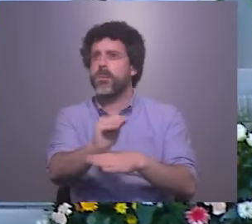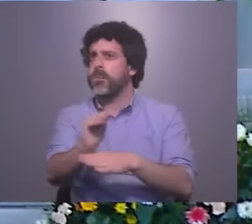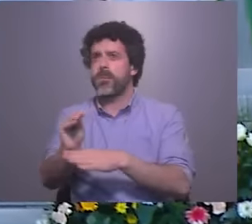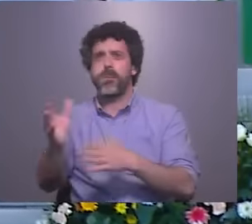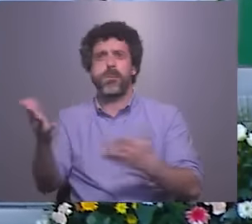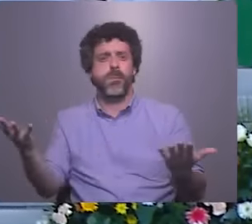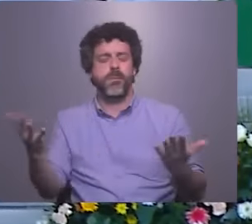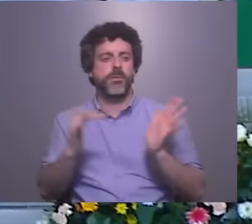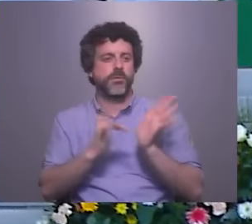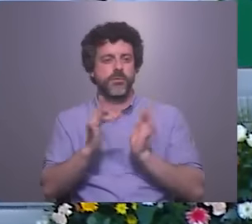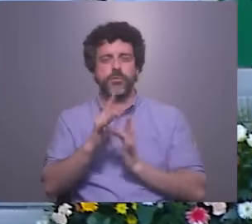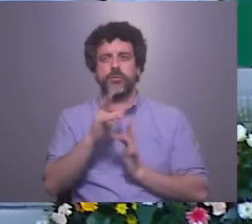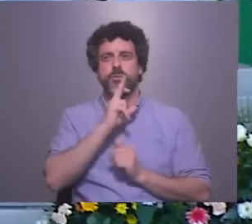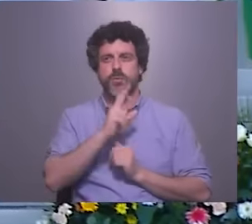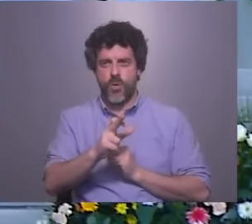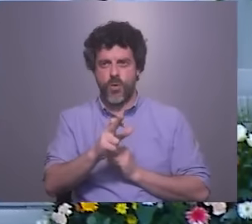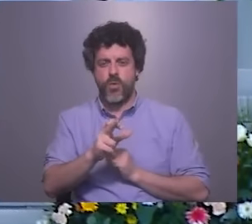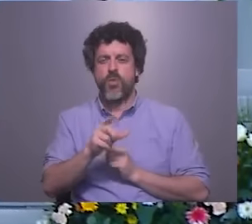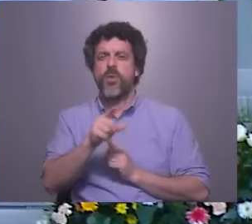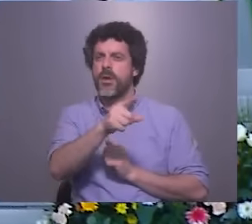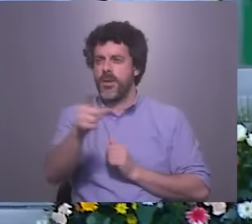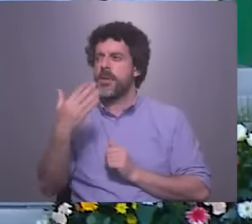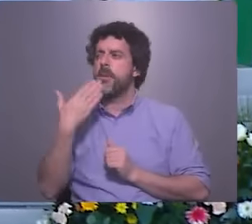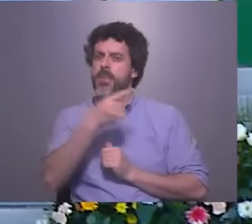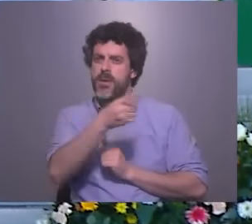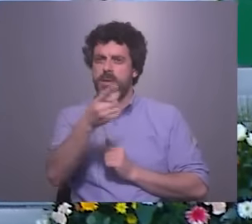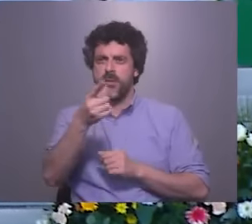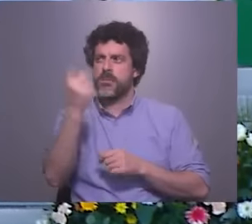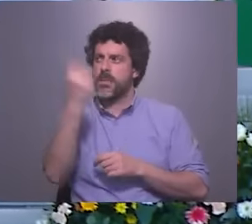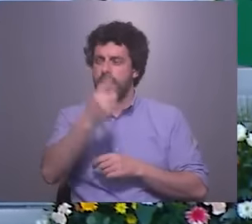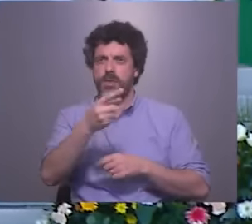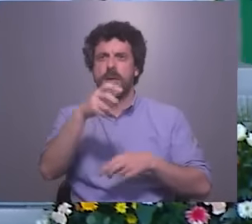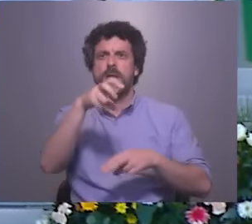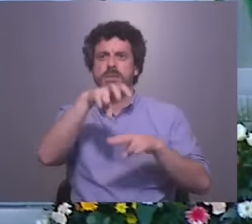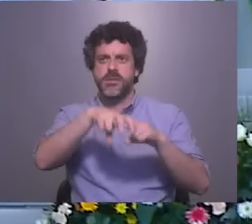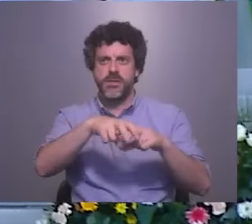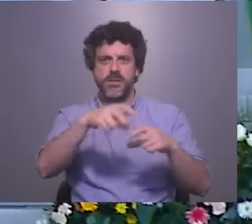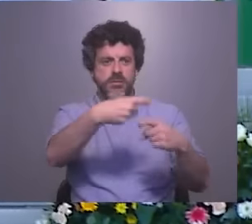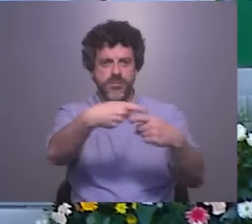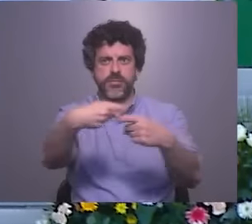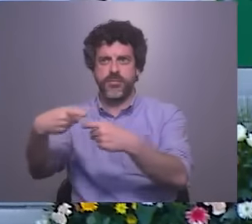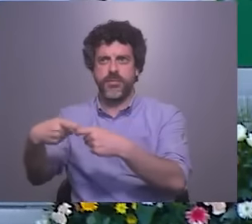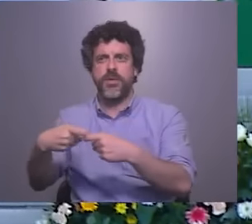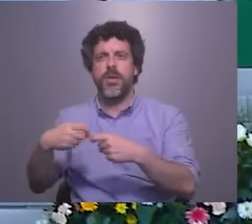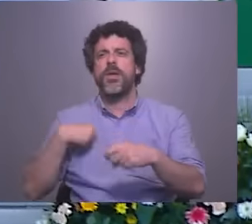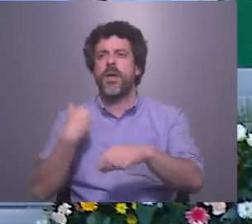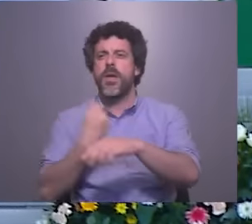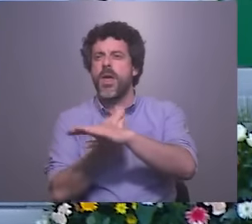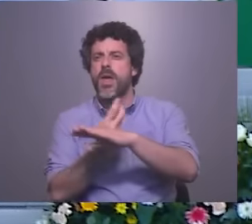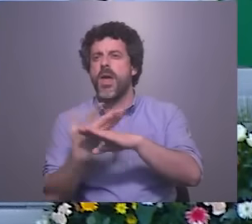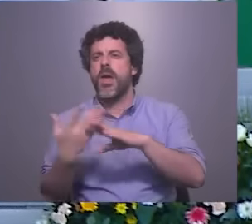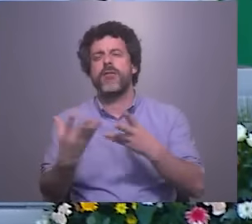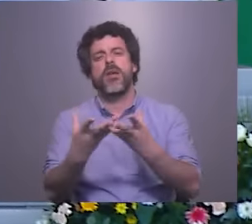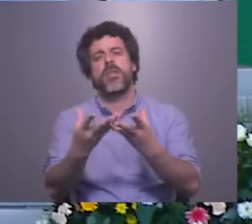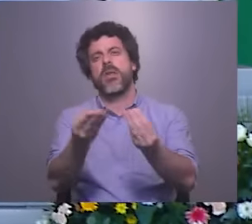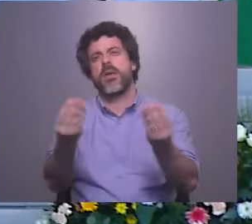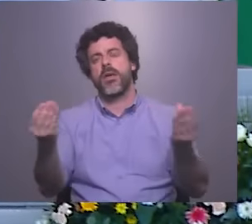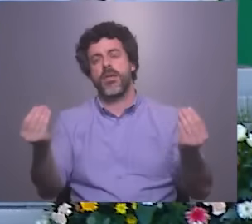rapazito que tem 5 pães de cevada e 2 peixes. Mas que é isso para tanta